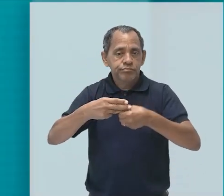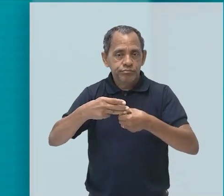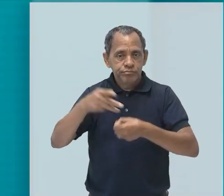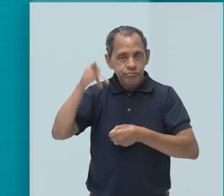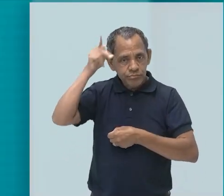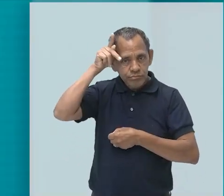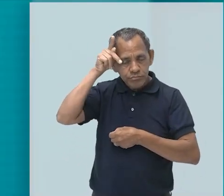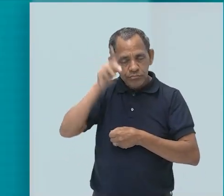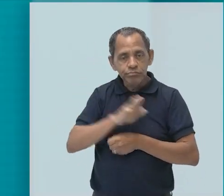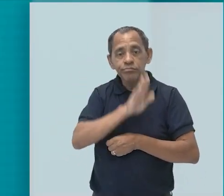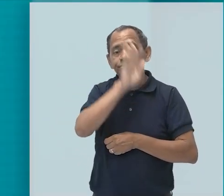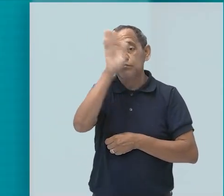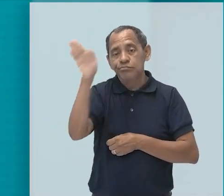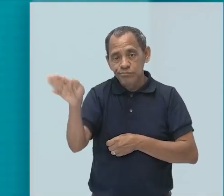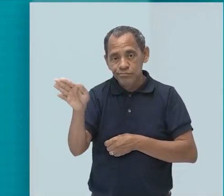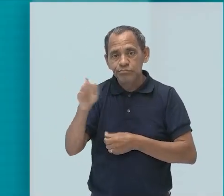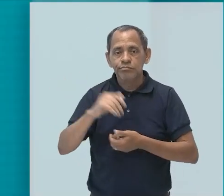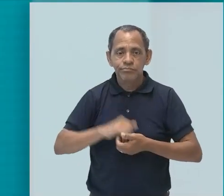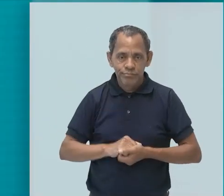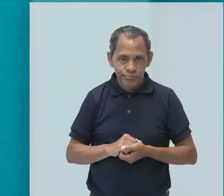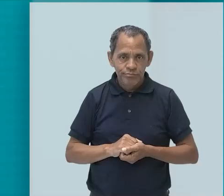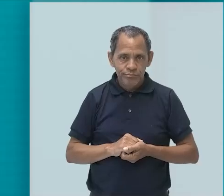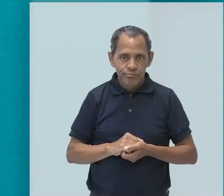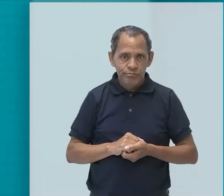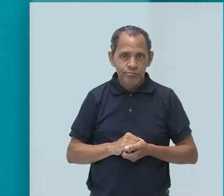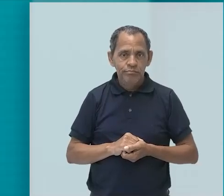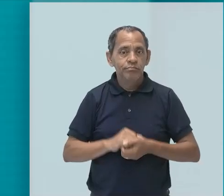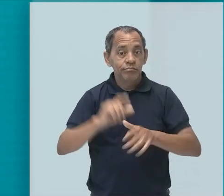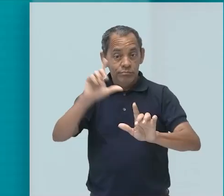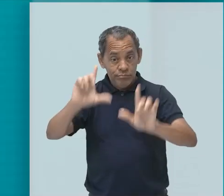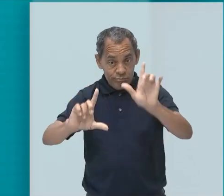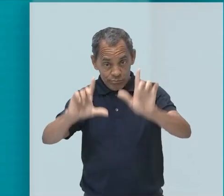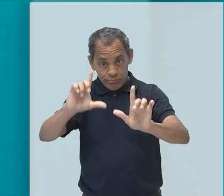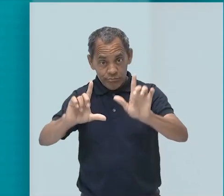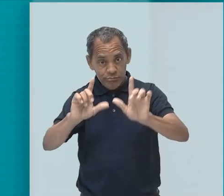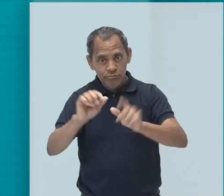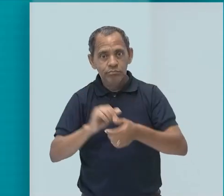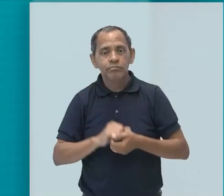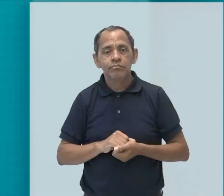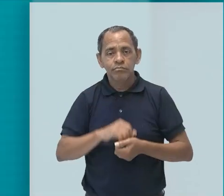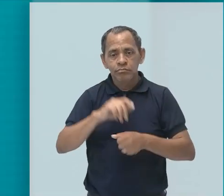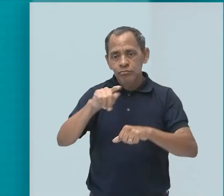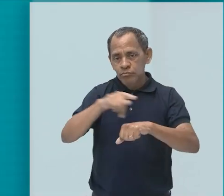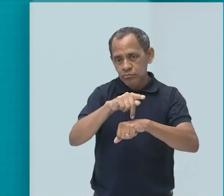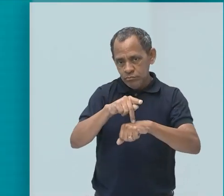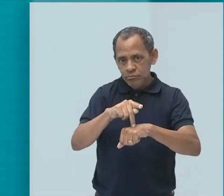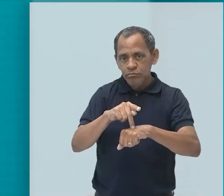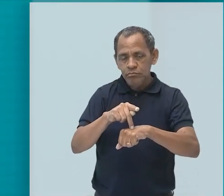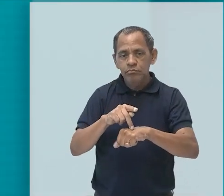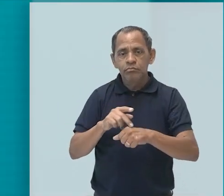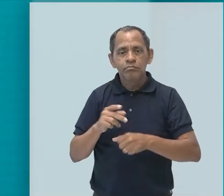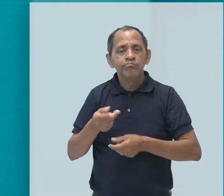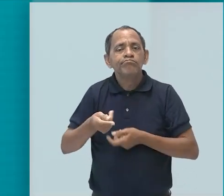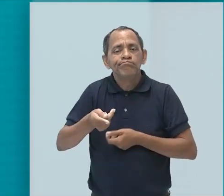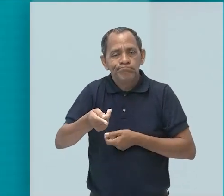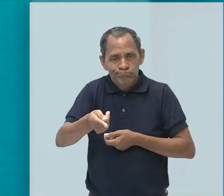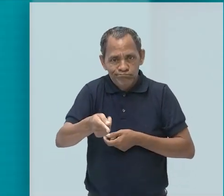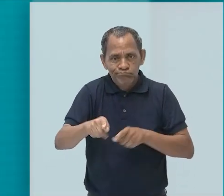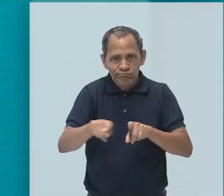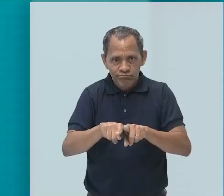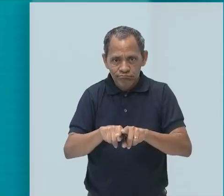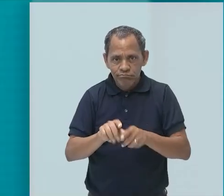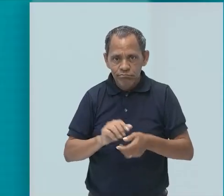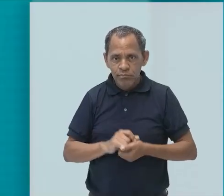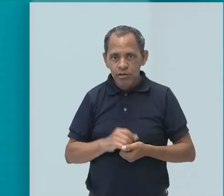foi para um reality show nacional, ficou bastante tempo aí neste reality show, então, né,